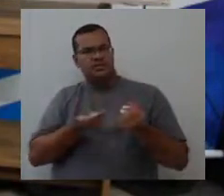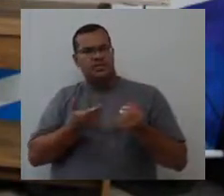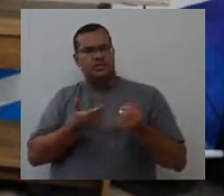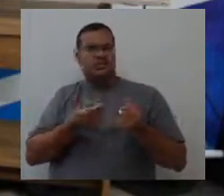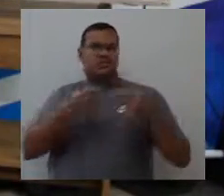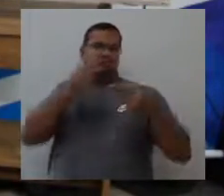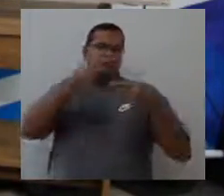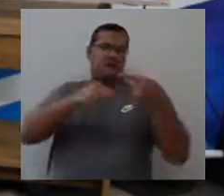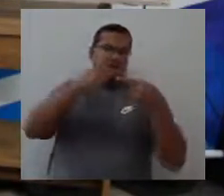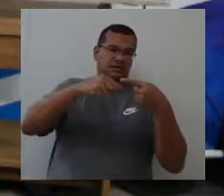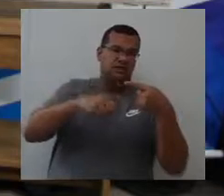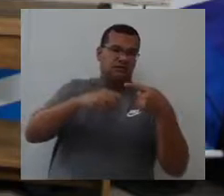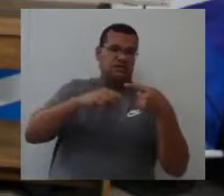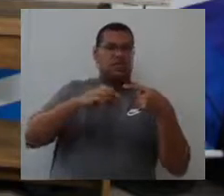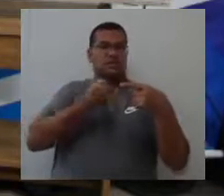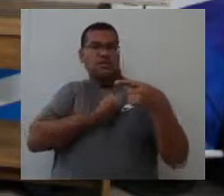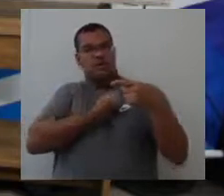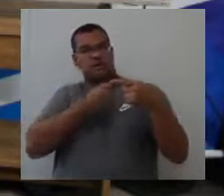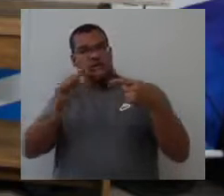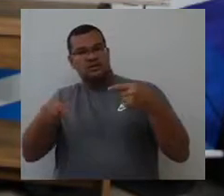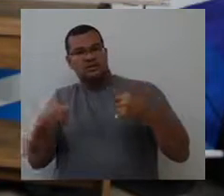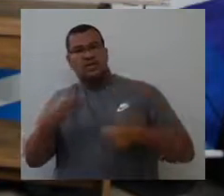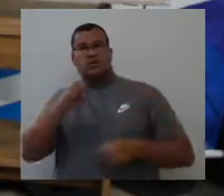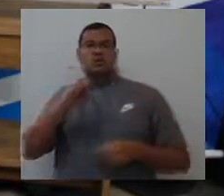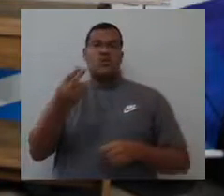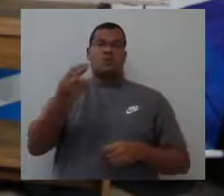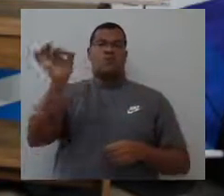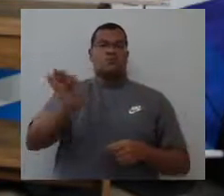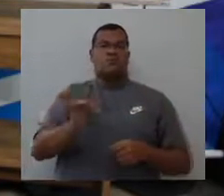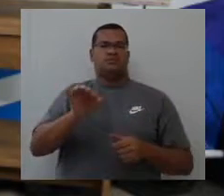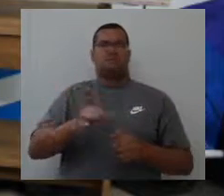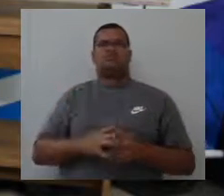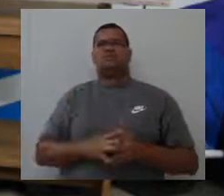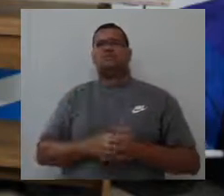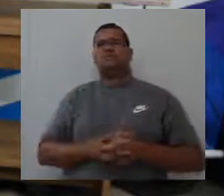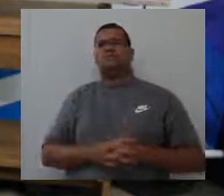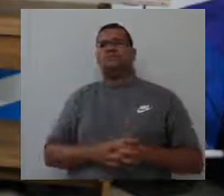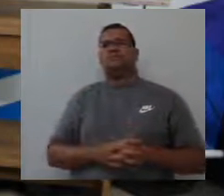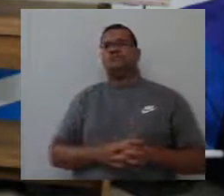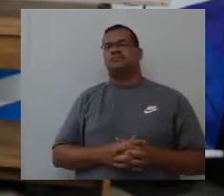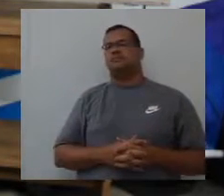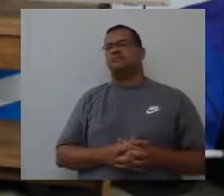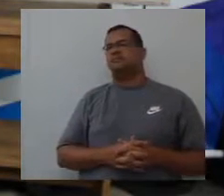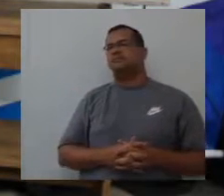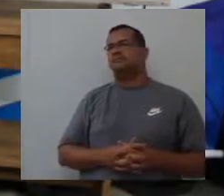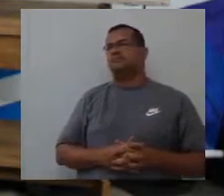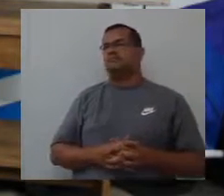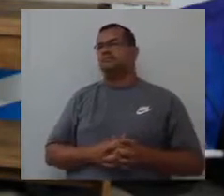de fração, número decimal ou taxa percentual, beleza? Vamos continuar aqui.